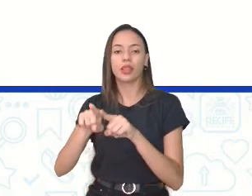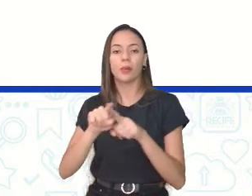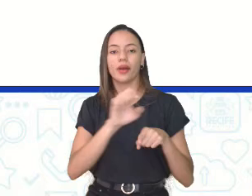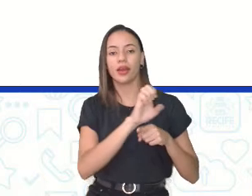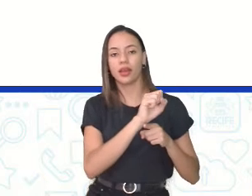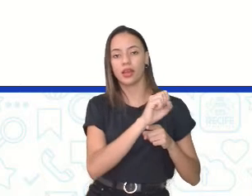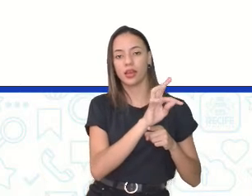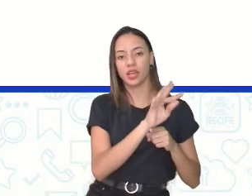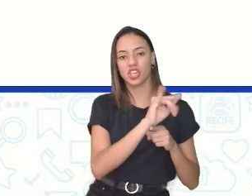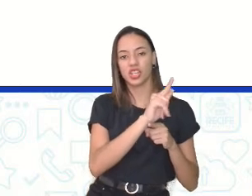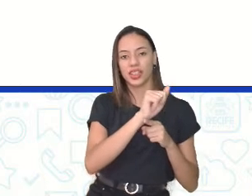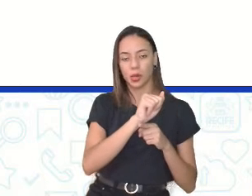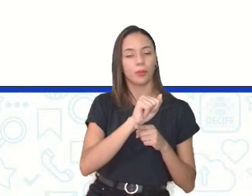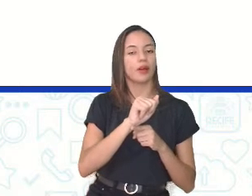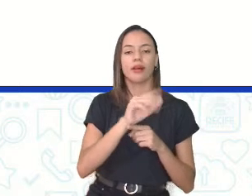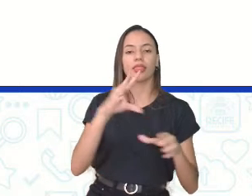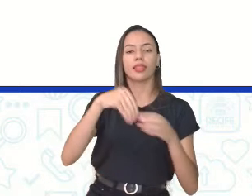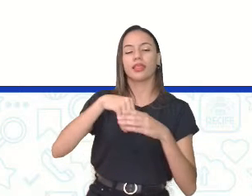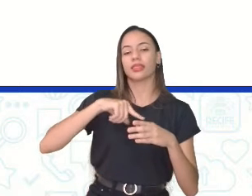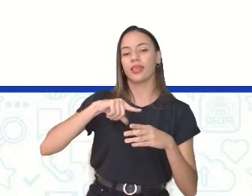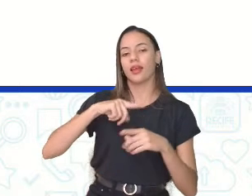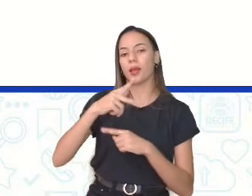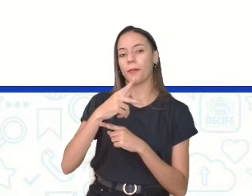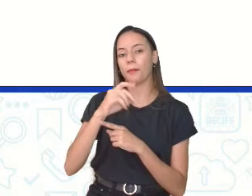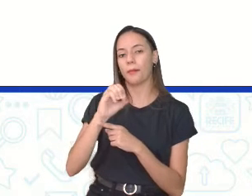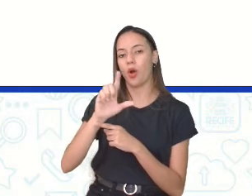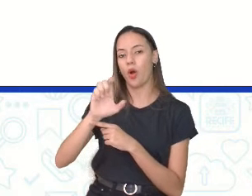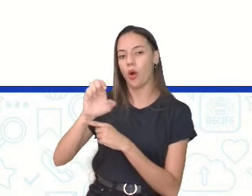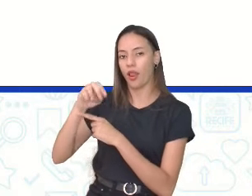estrutura que abriga o grão de pólen, né? A antera. E aí, gente, para não ter